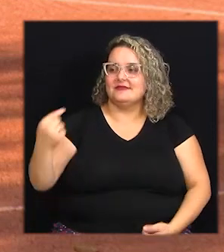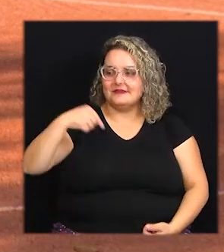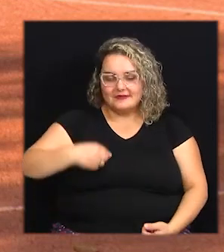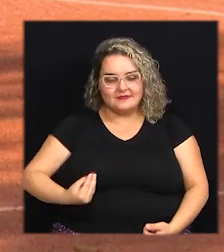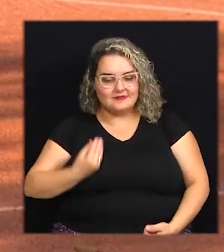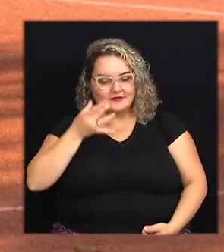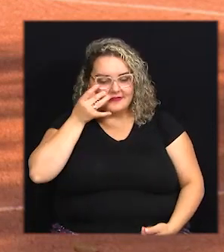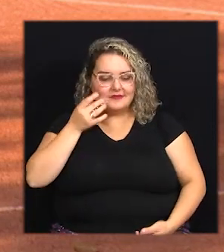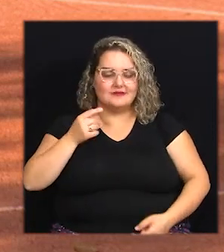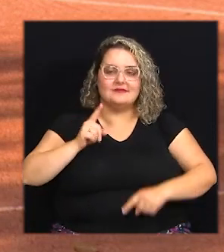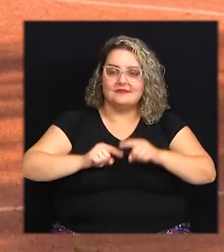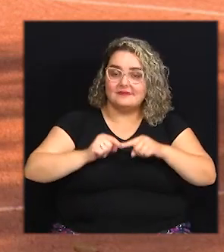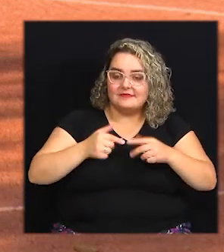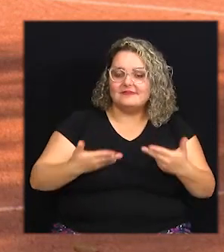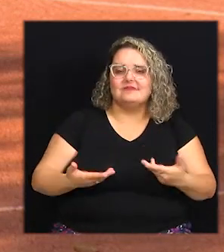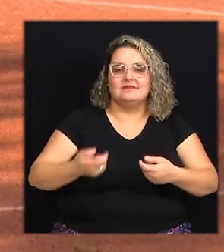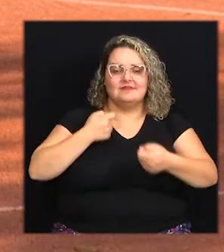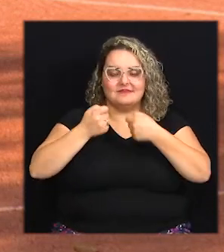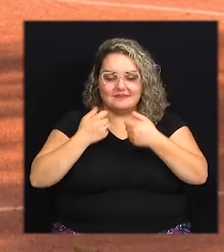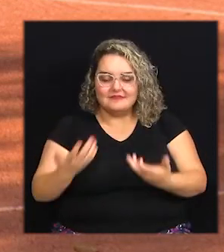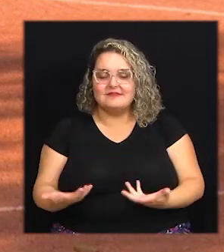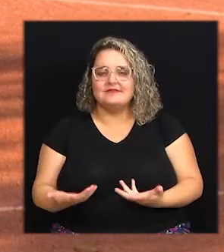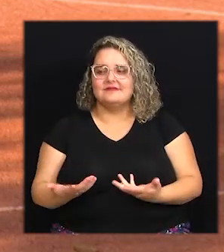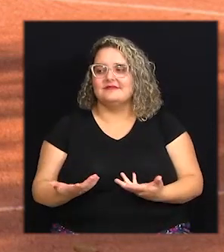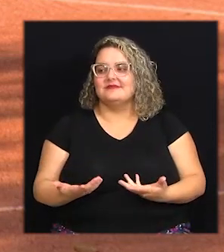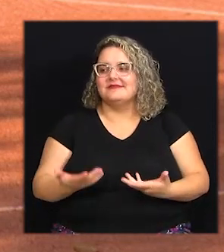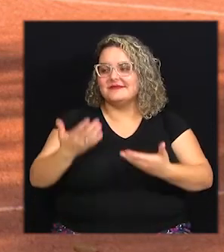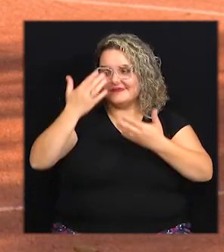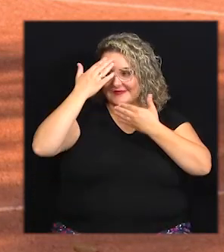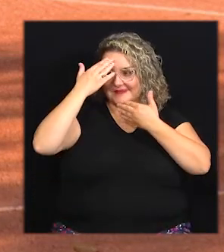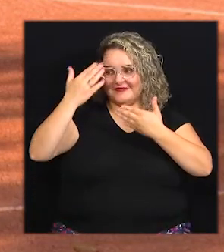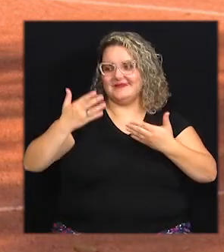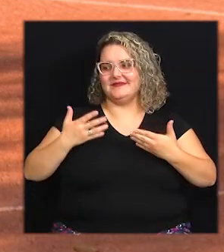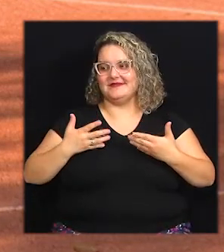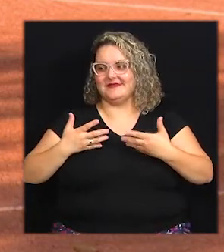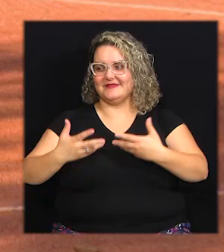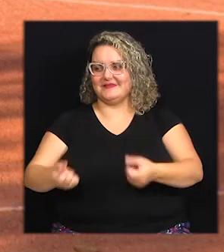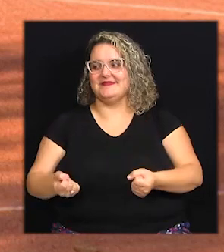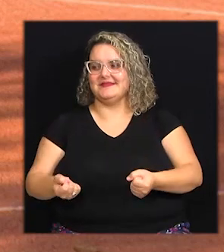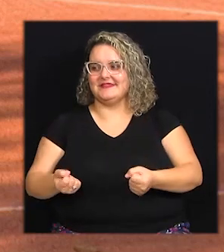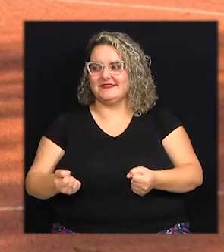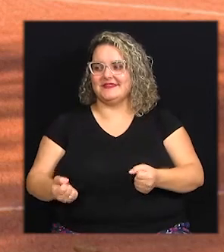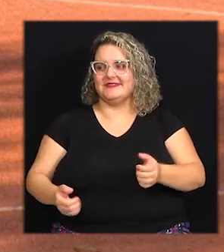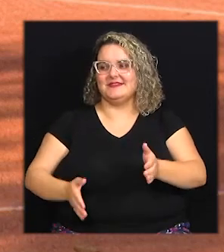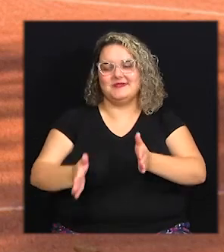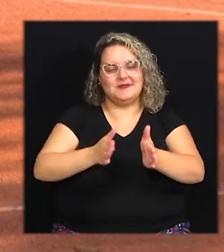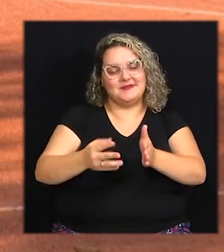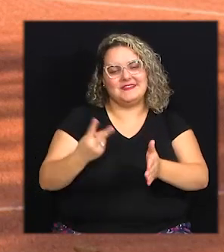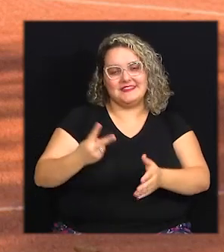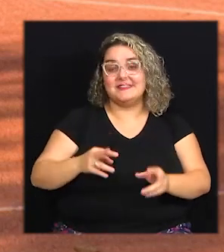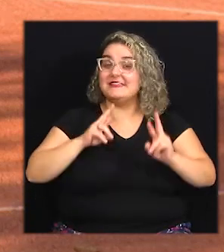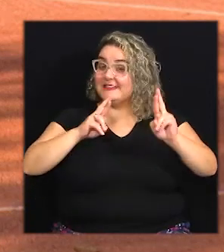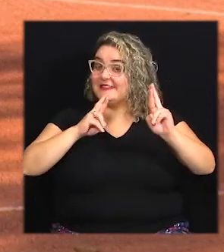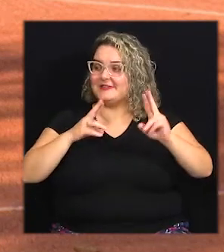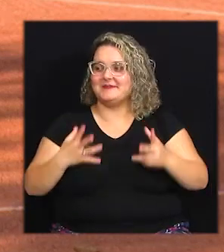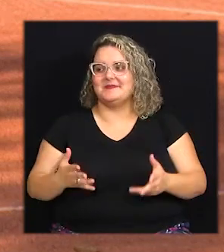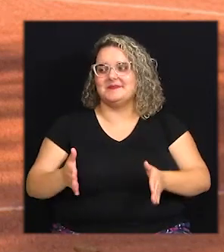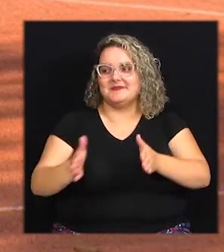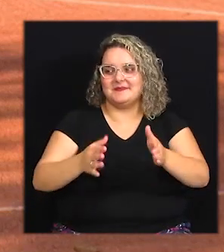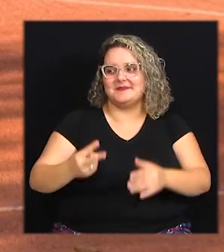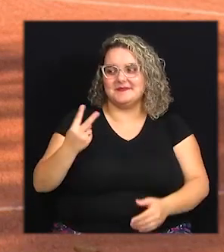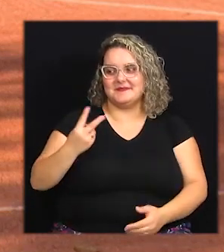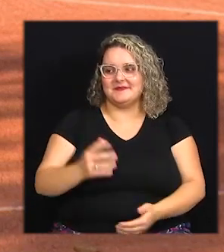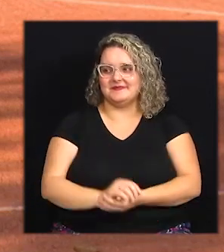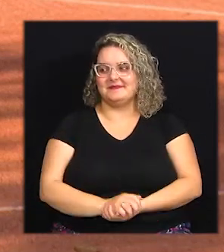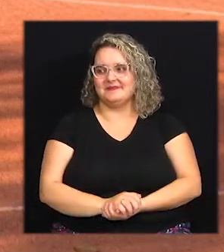tudo, por vocês virem aqui fazer essa matéria. E muito obrigado pelo convite numa parte 2. E eu espero